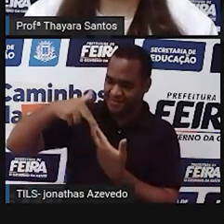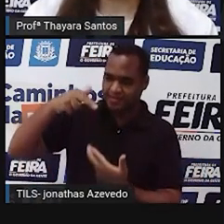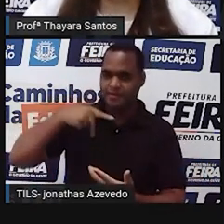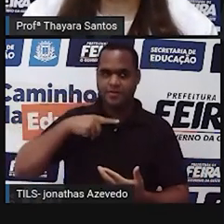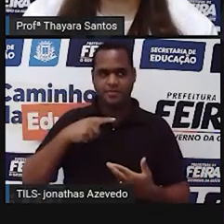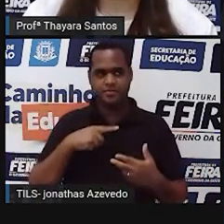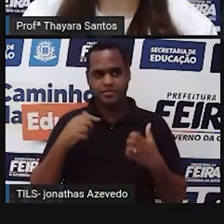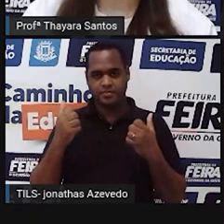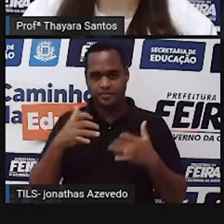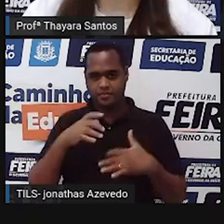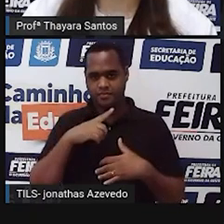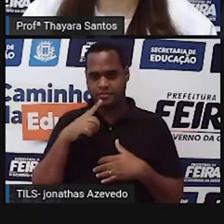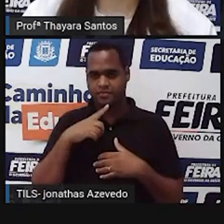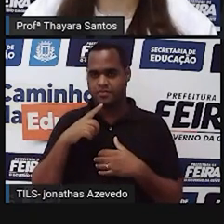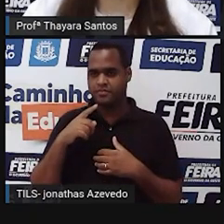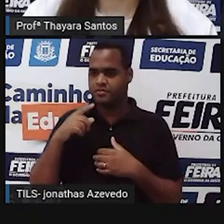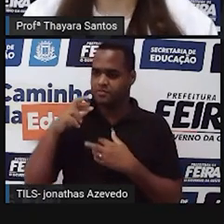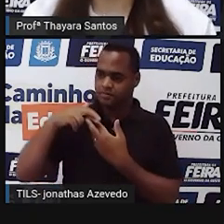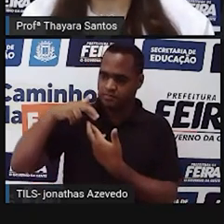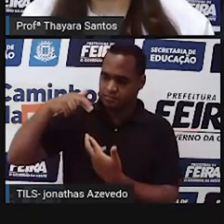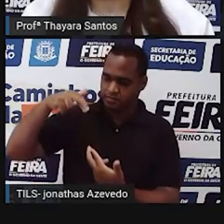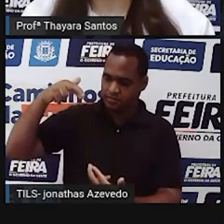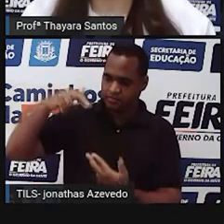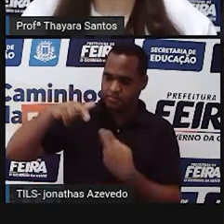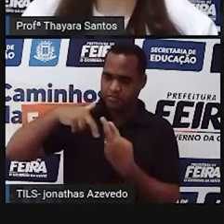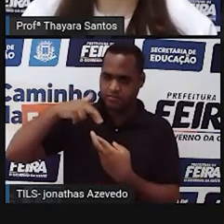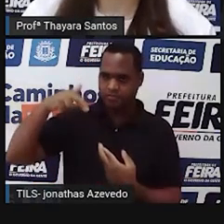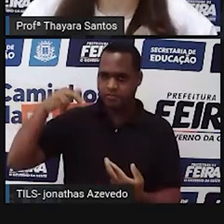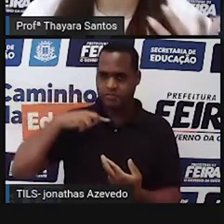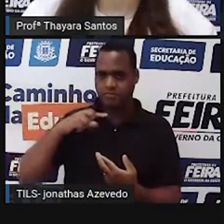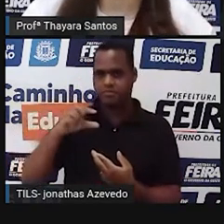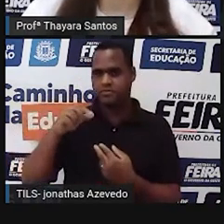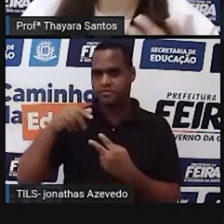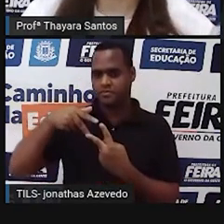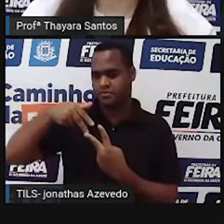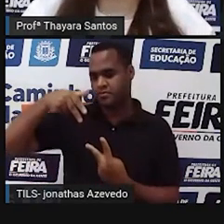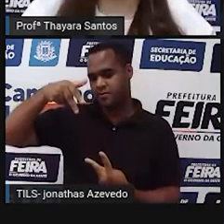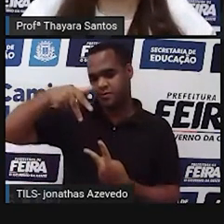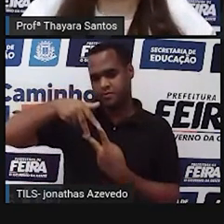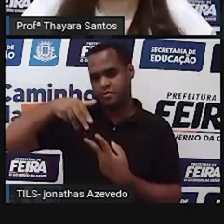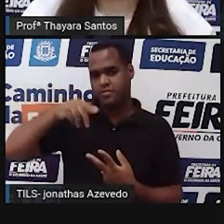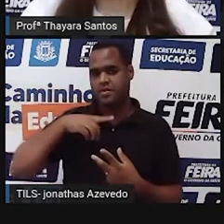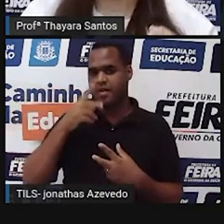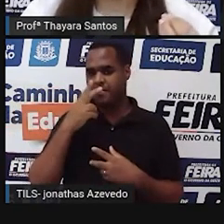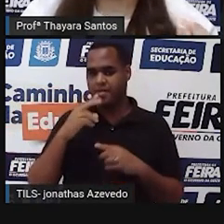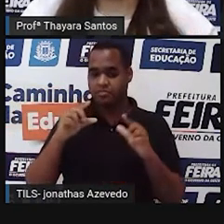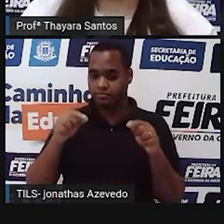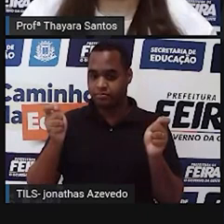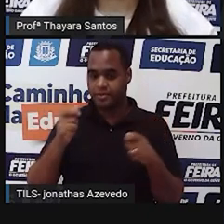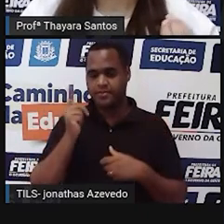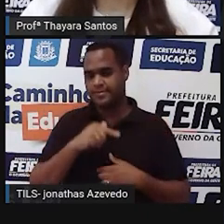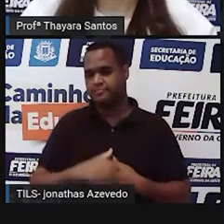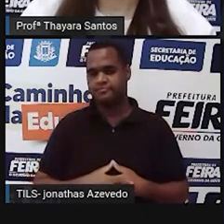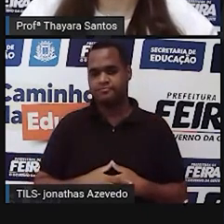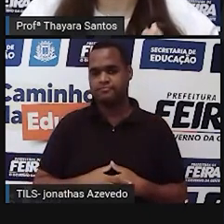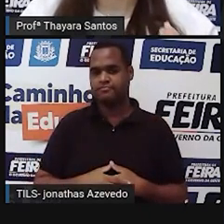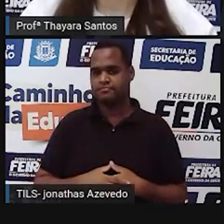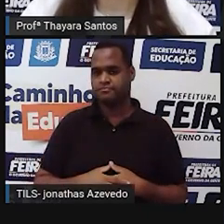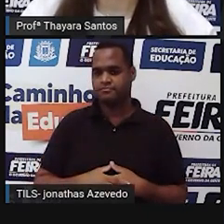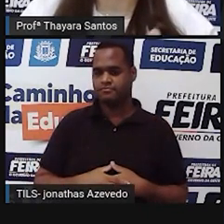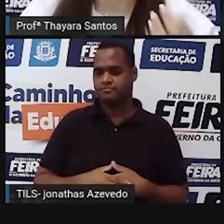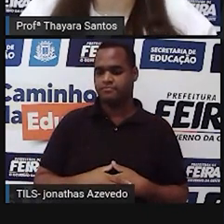ela fica enroladinha na forma de cromossomo, que é o maior nível de compactação. Então, ele fica lá